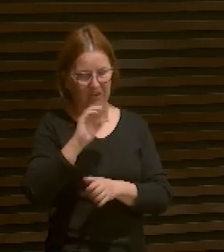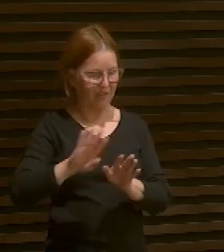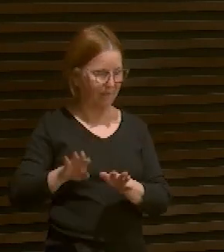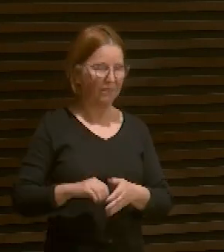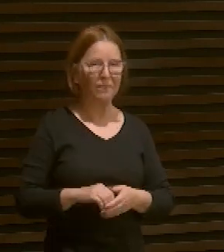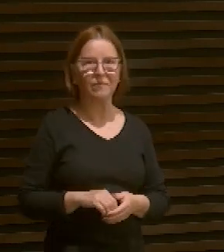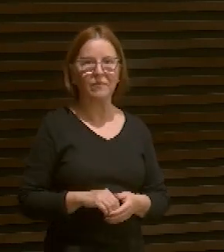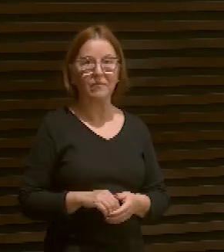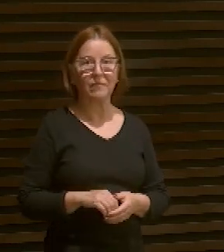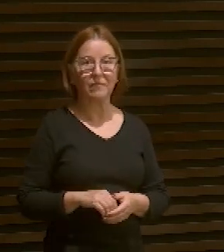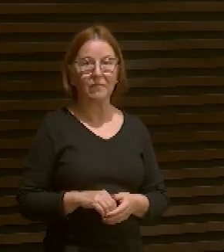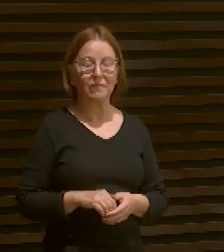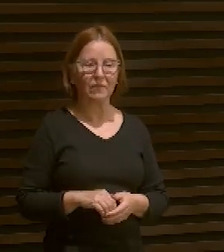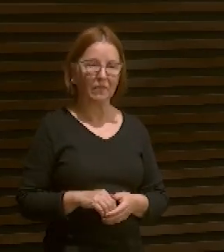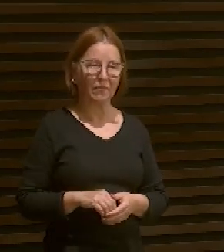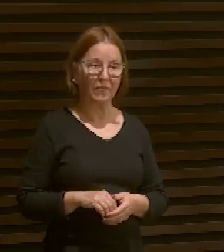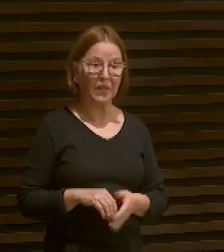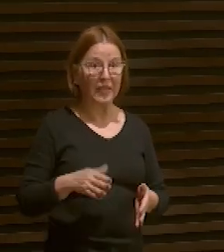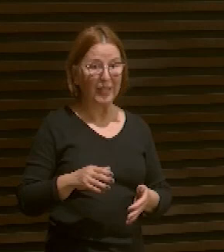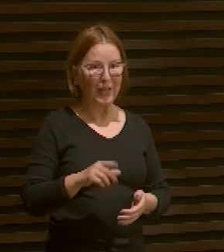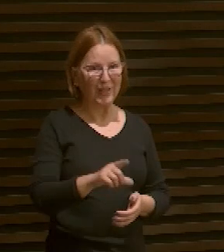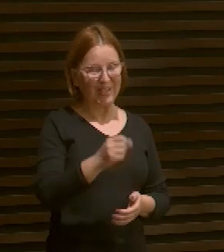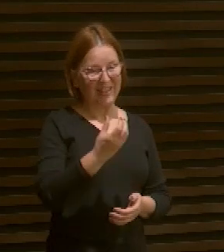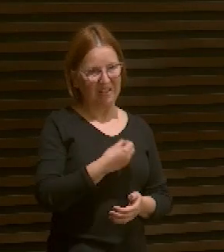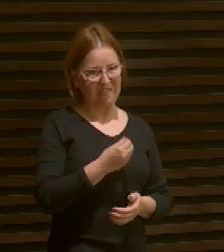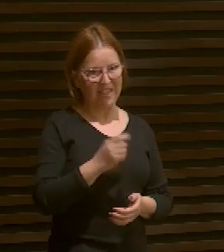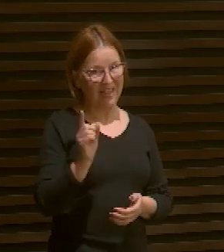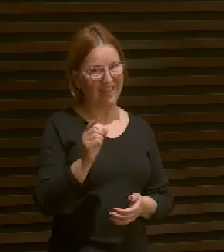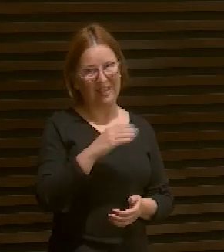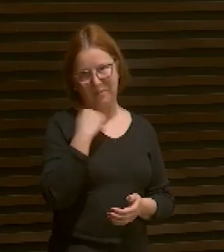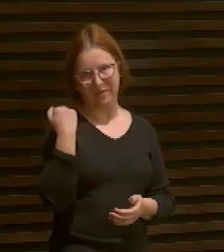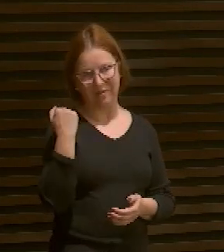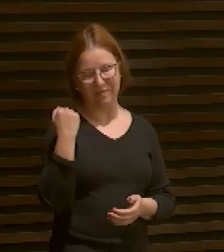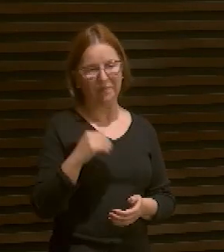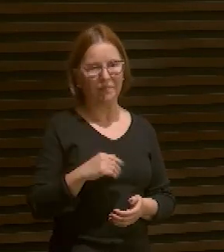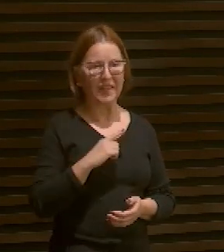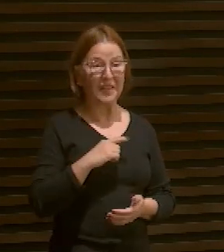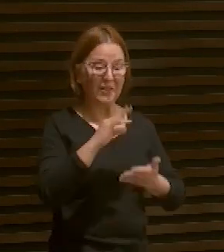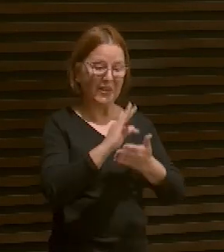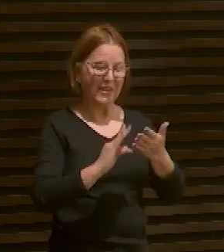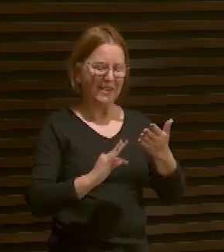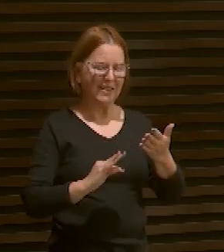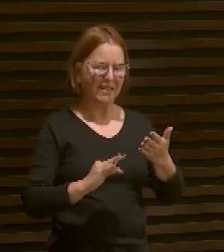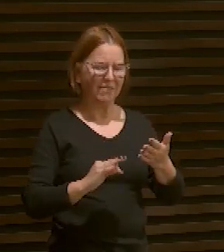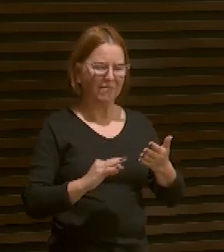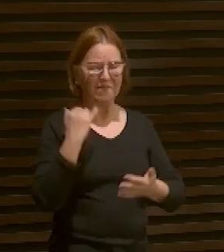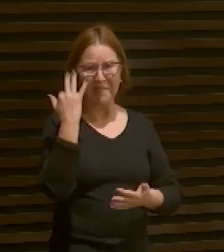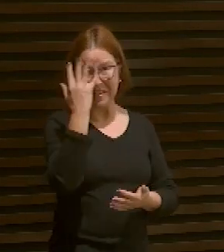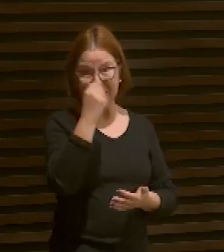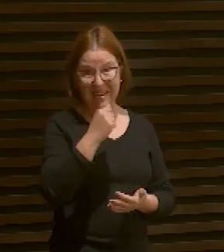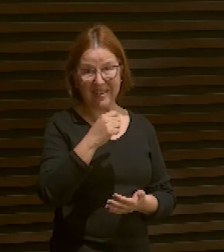diferente. Assim, escolhemos a vida e não a morte. Tem um texto muito precioso, lá no